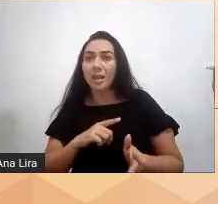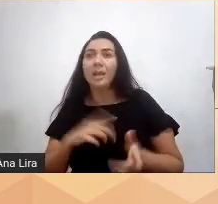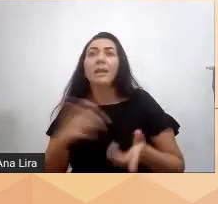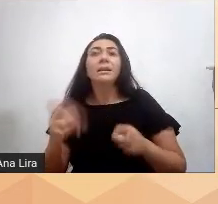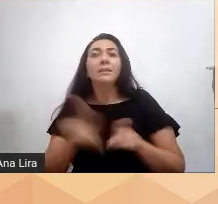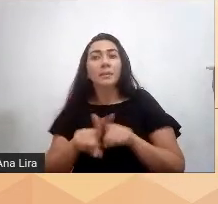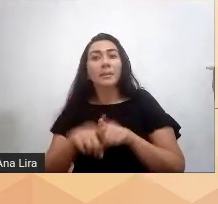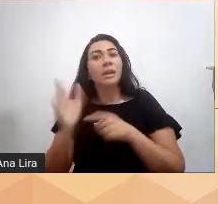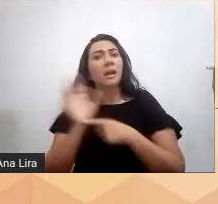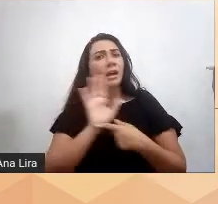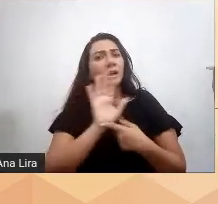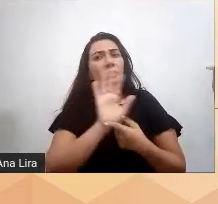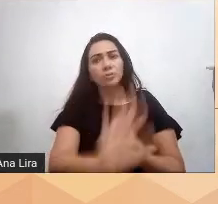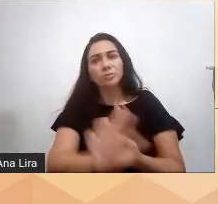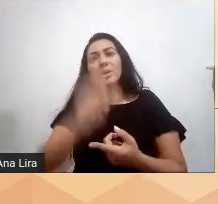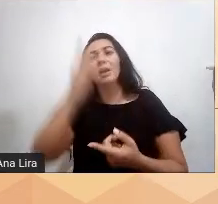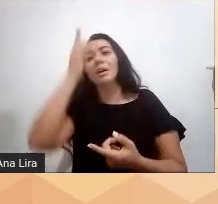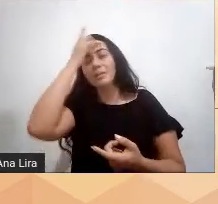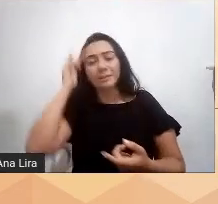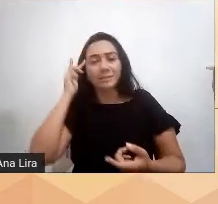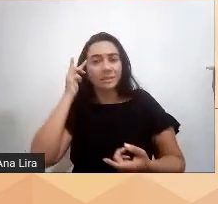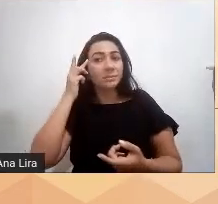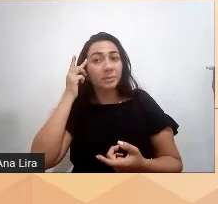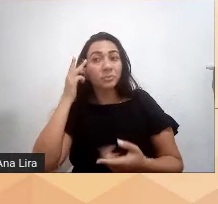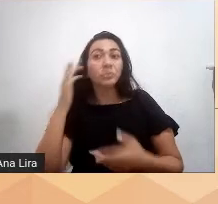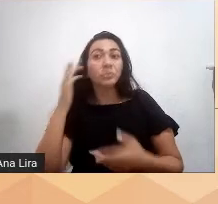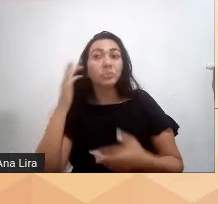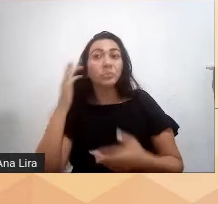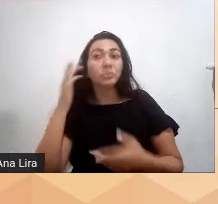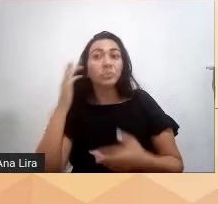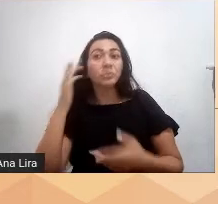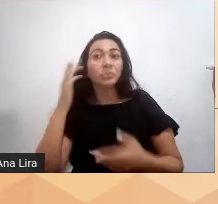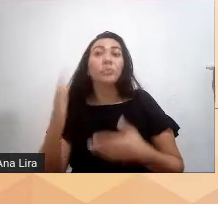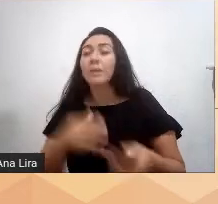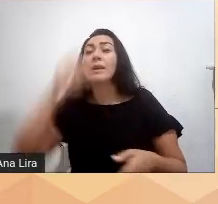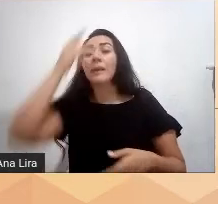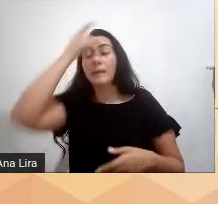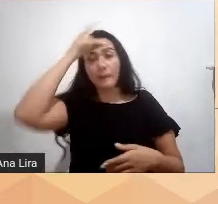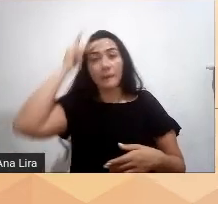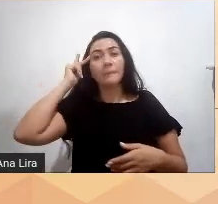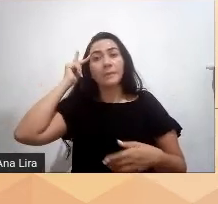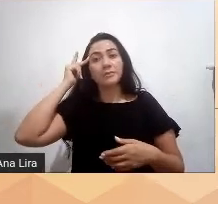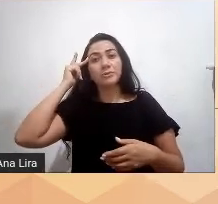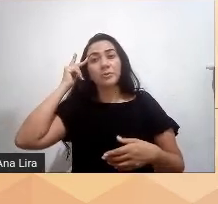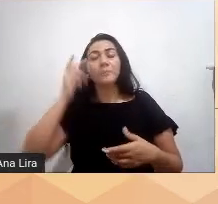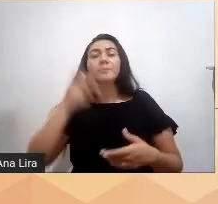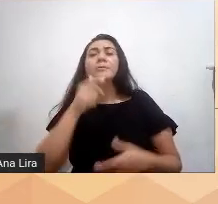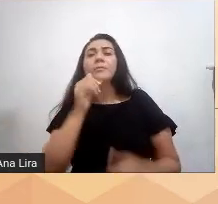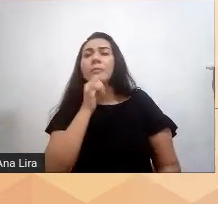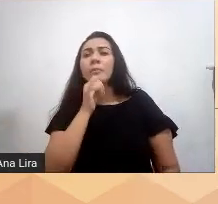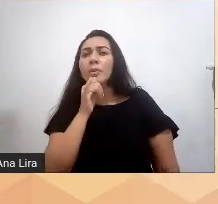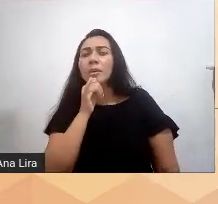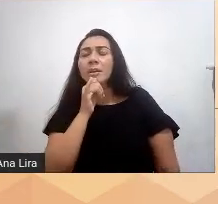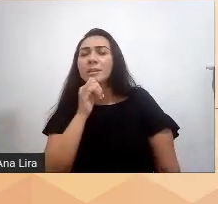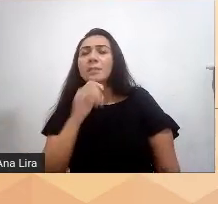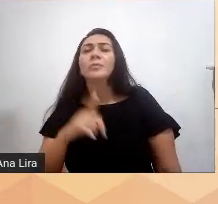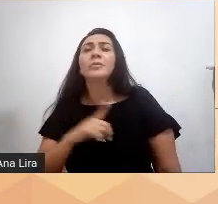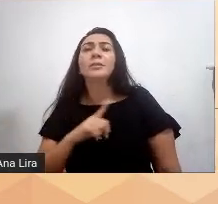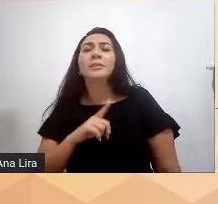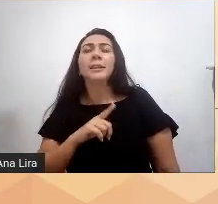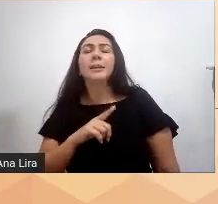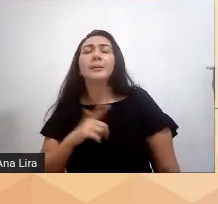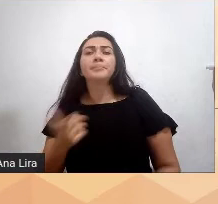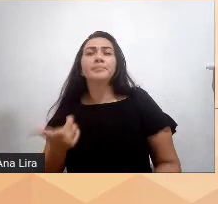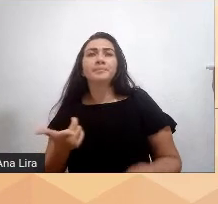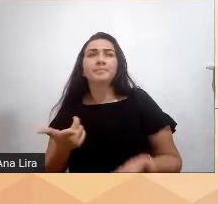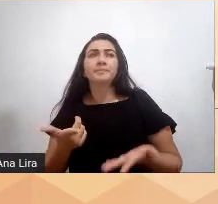novo da oficina. Eu tenho uma oficina literária, né? Eu tenho lá um material didático que eu vou estar disponibilizando para os meus alunos. Para uma